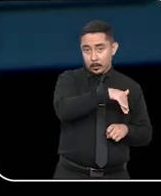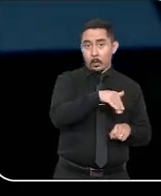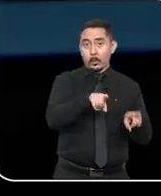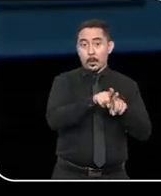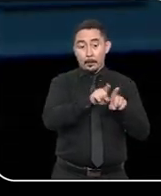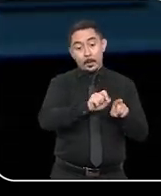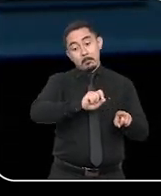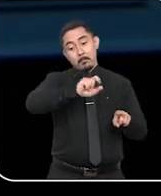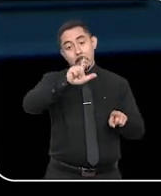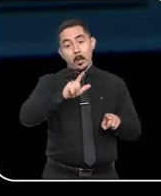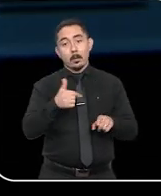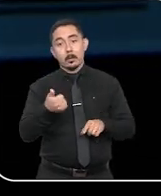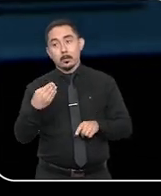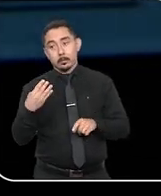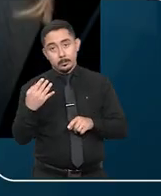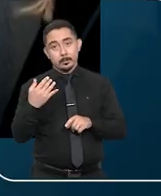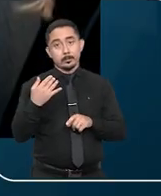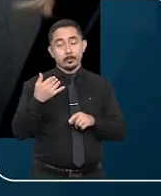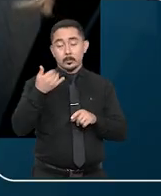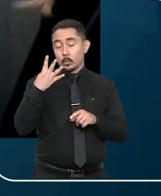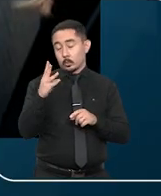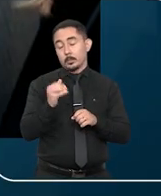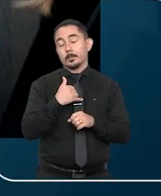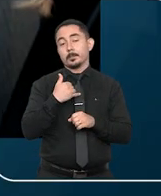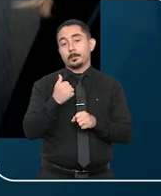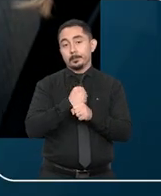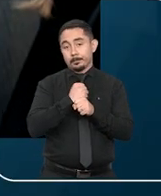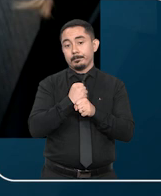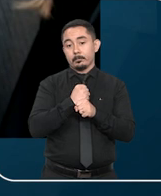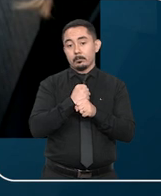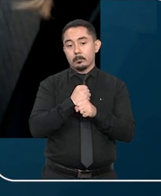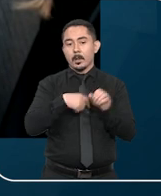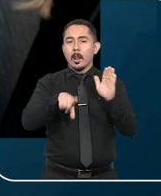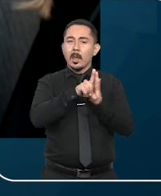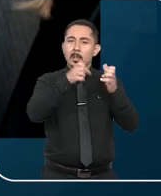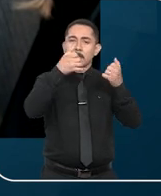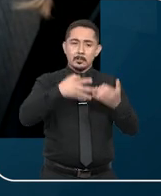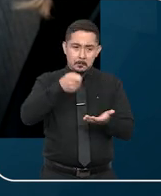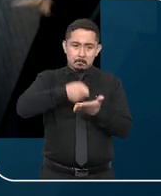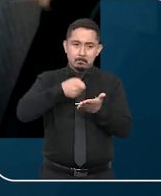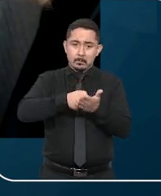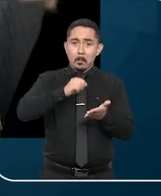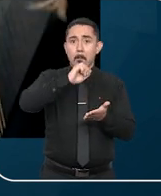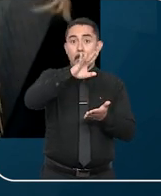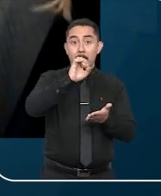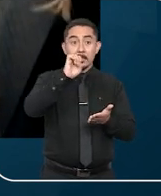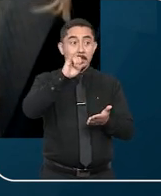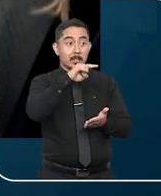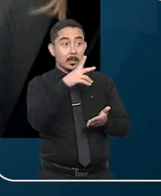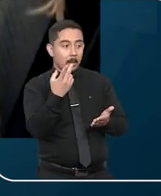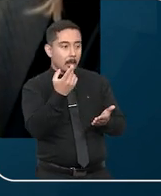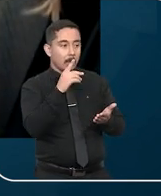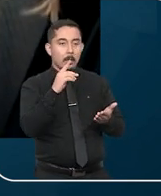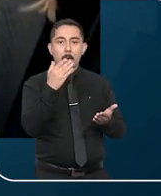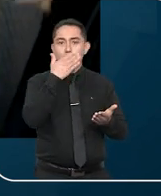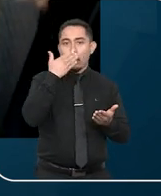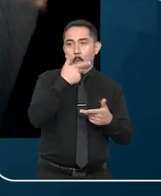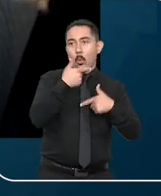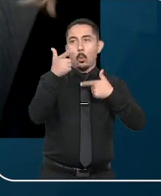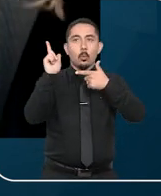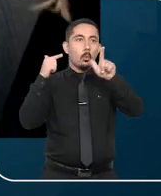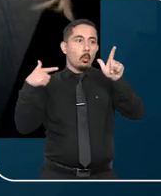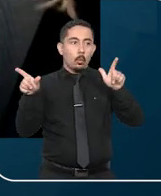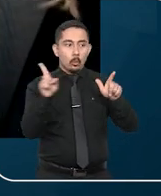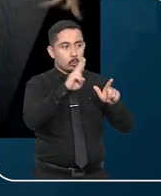18 e maior de 14 anos. Para o relator, a legislação estabelece penas rigorosas para aqueles que facilitam ou promovem a prostituição